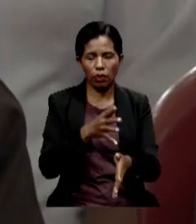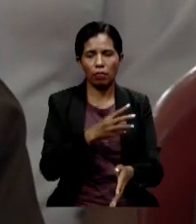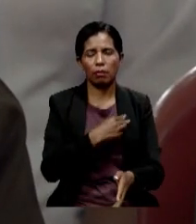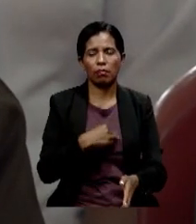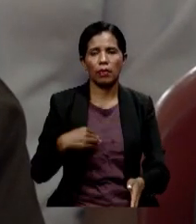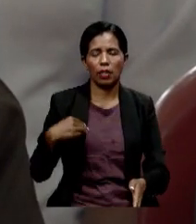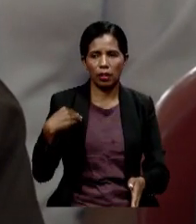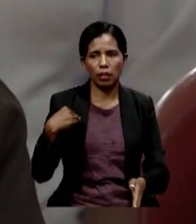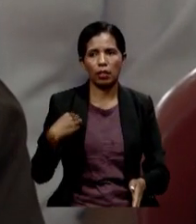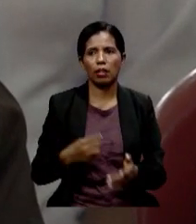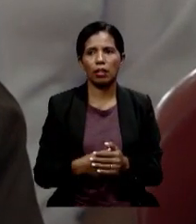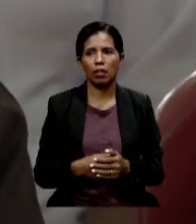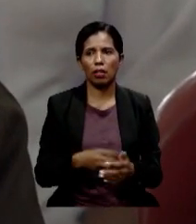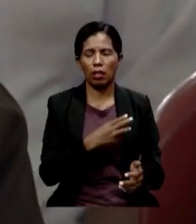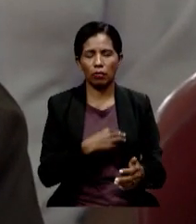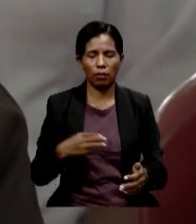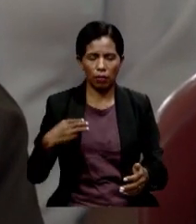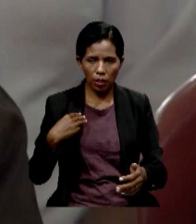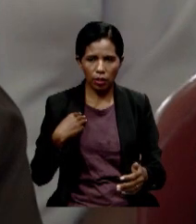se ita ne hami kala abu madre beta nakarik, no?